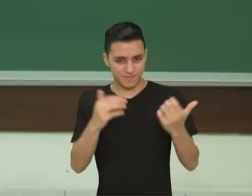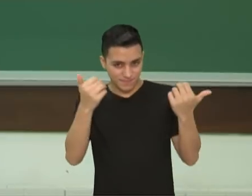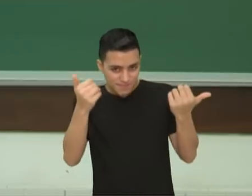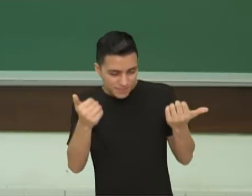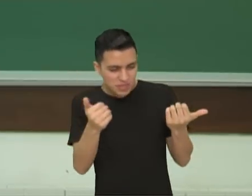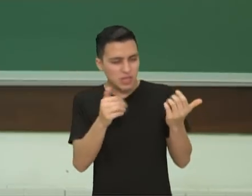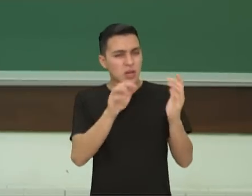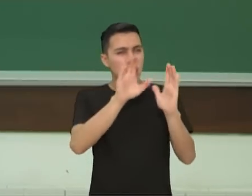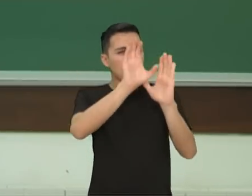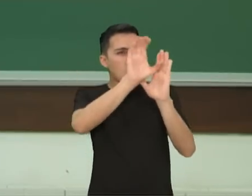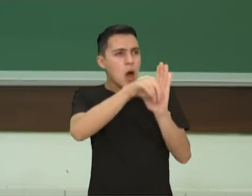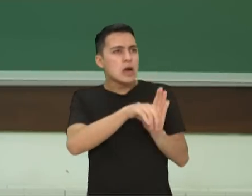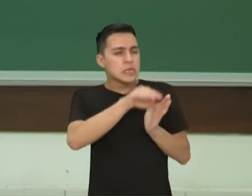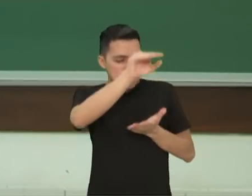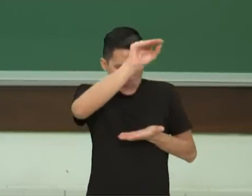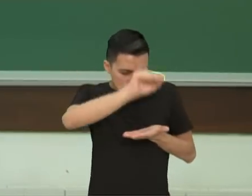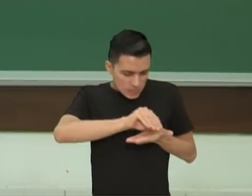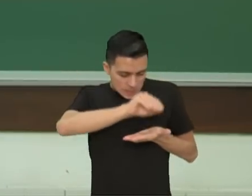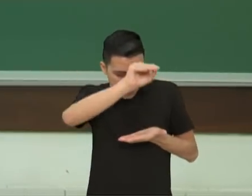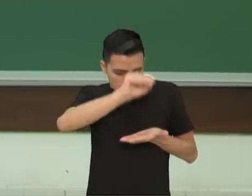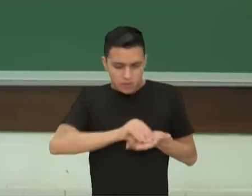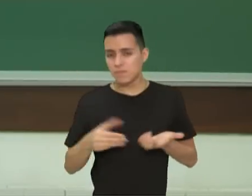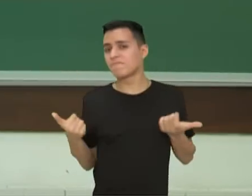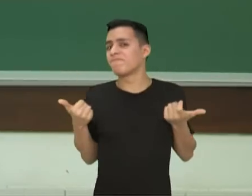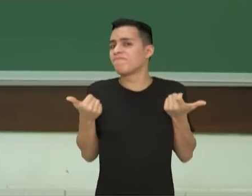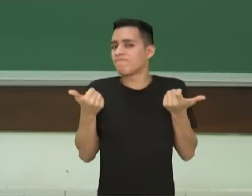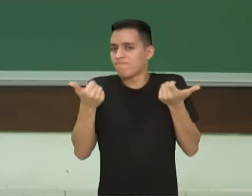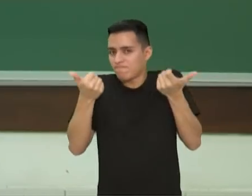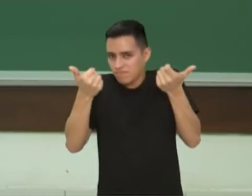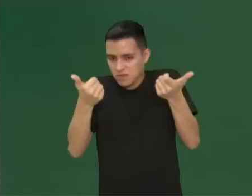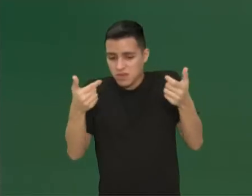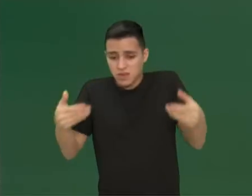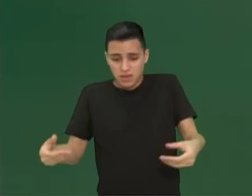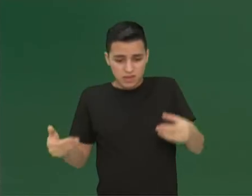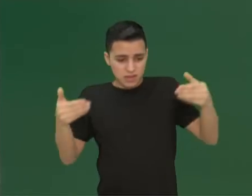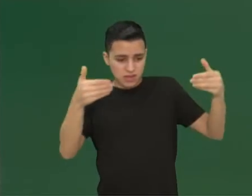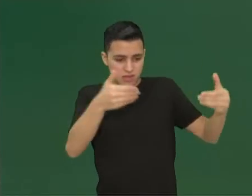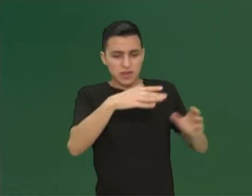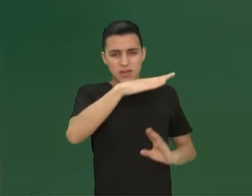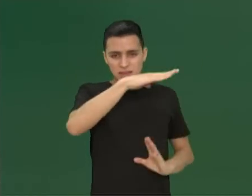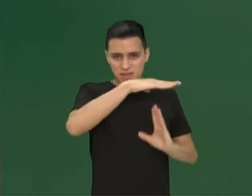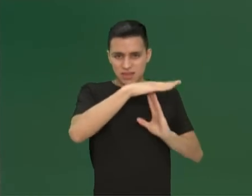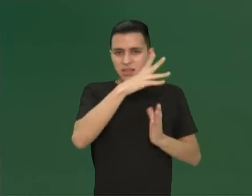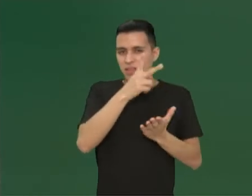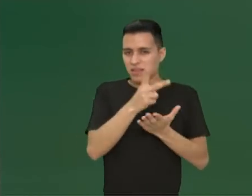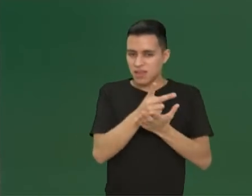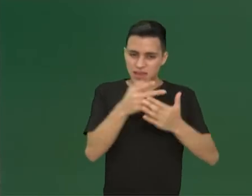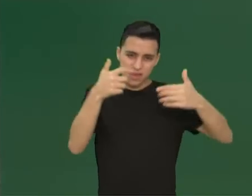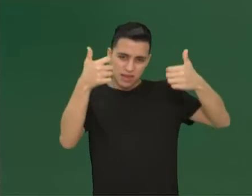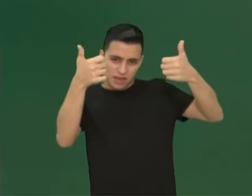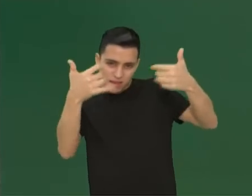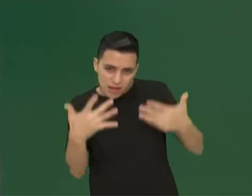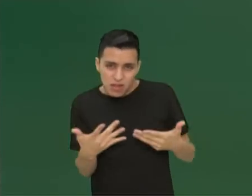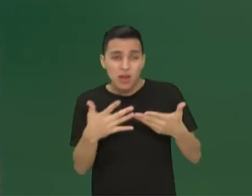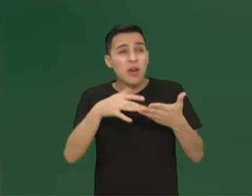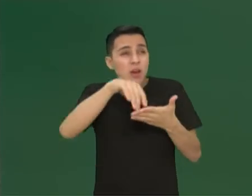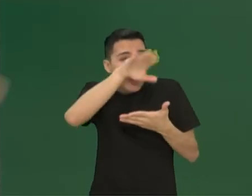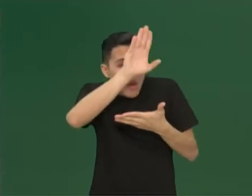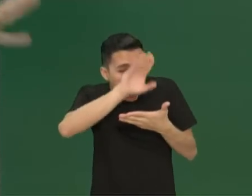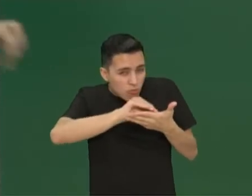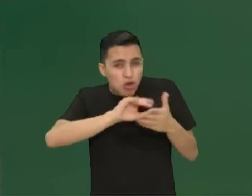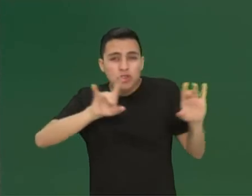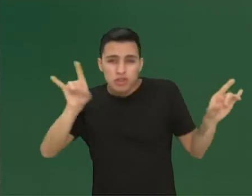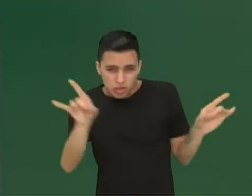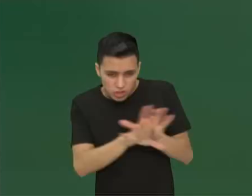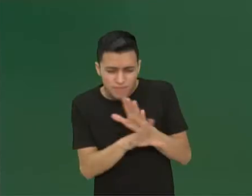Mapa conceitual anotado, copiado no caderno, deixa o material de lado. Lembra que eu falo sempre na aula? Copiou o exercício,